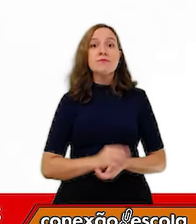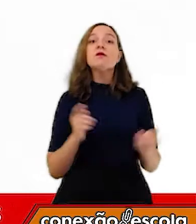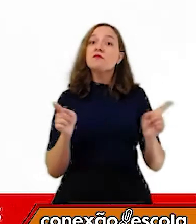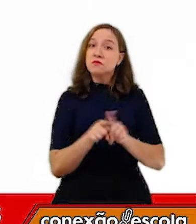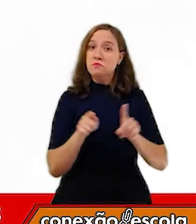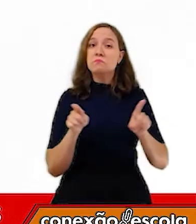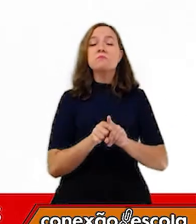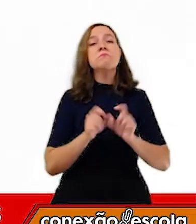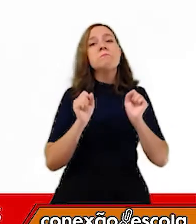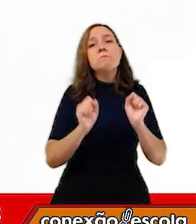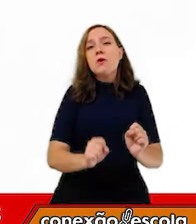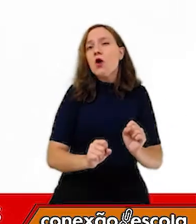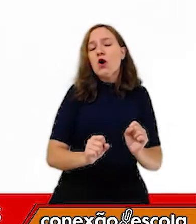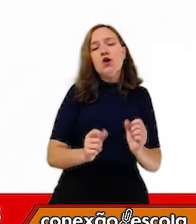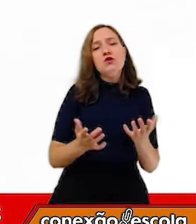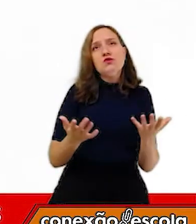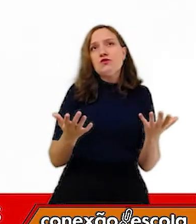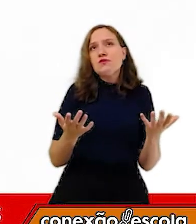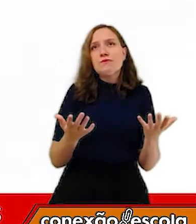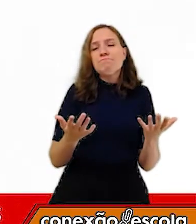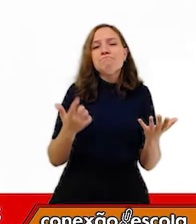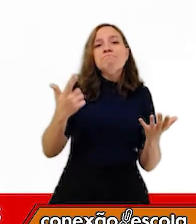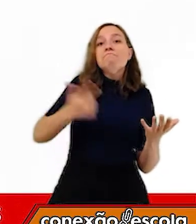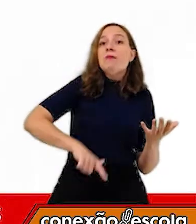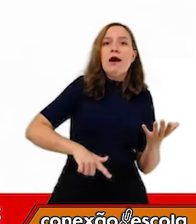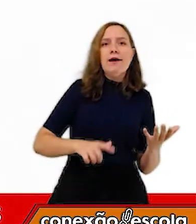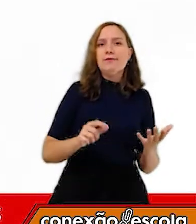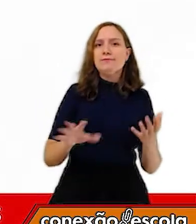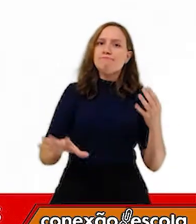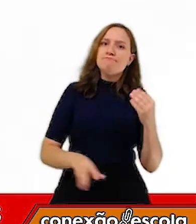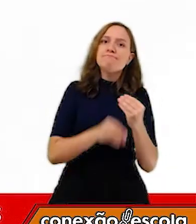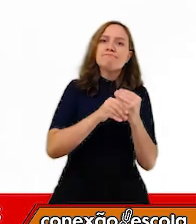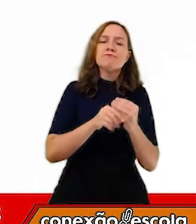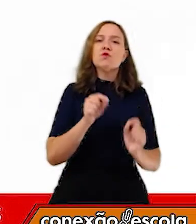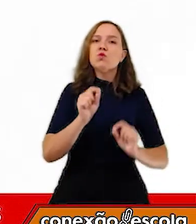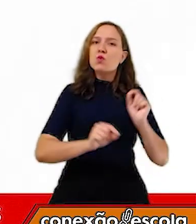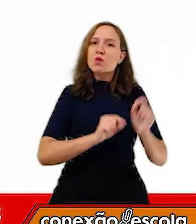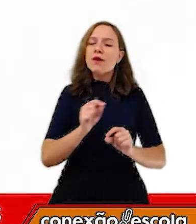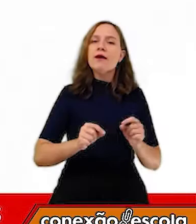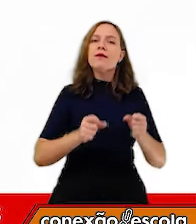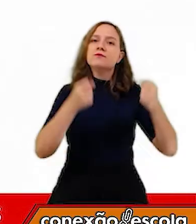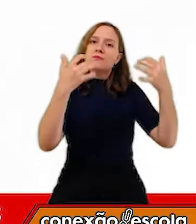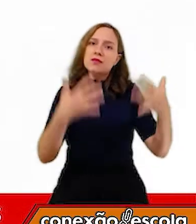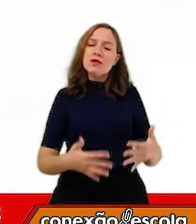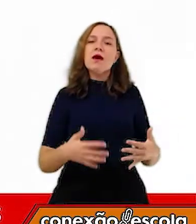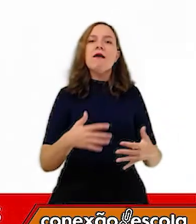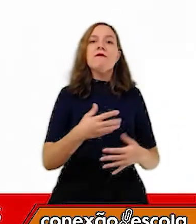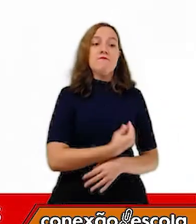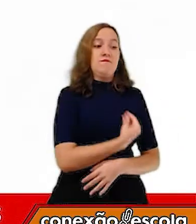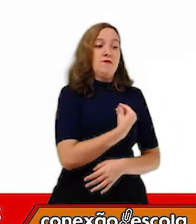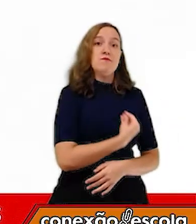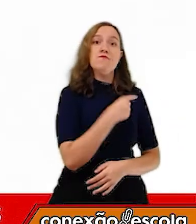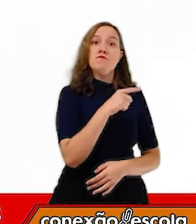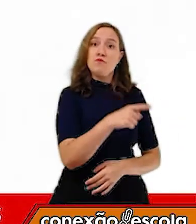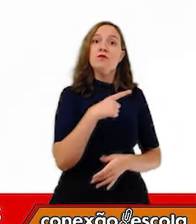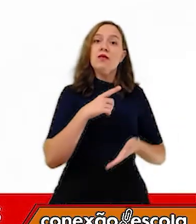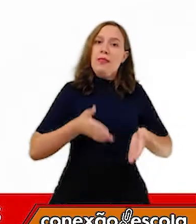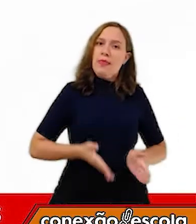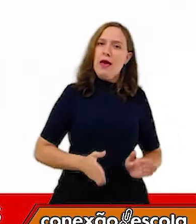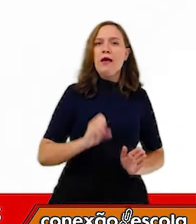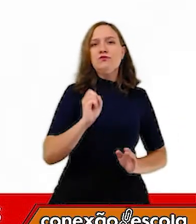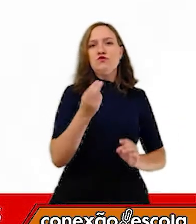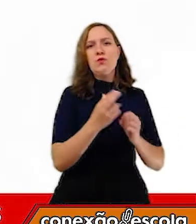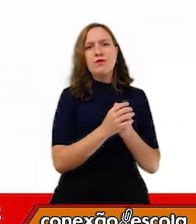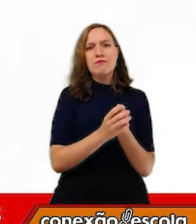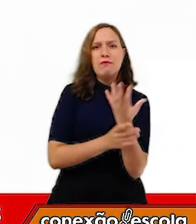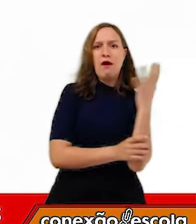também pode responder de outra forma, dizer que eles nascem, crescem, respiram,